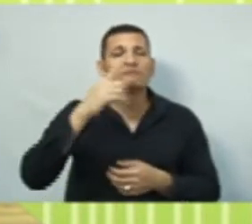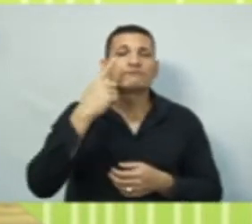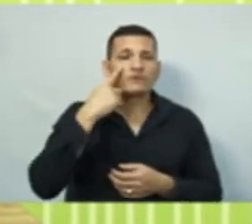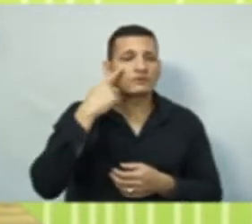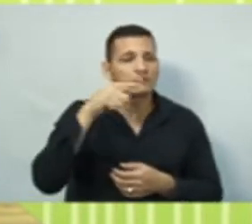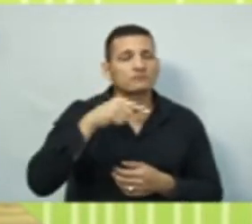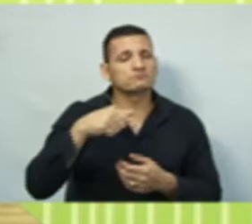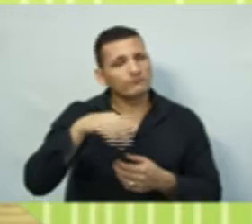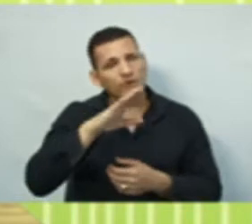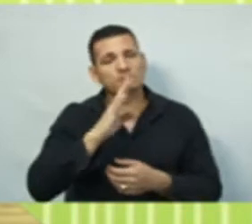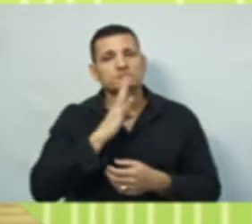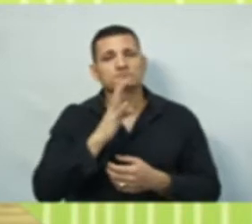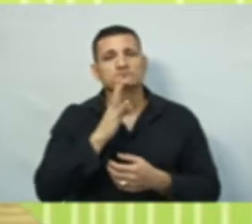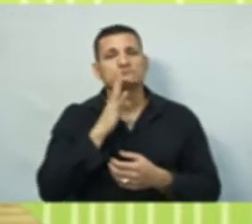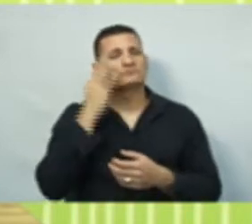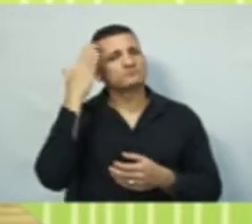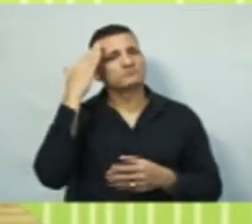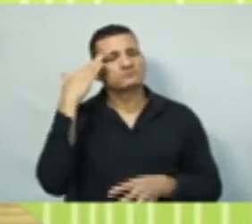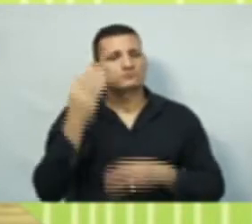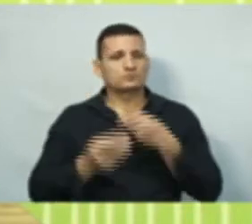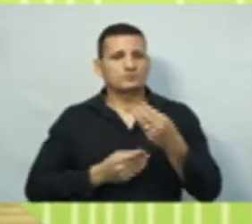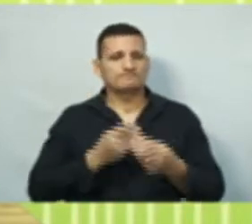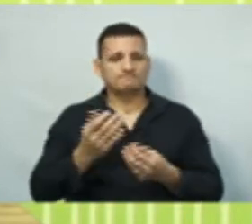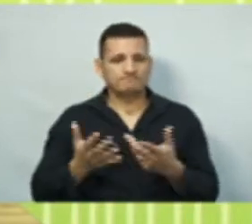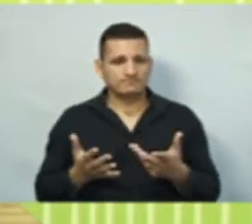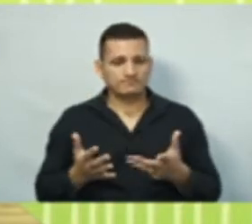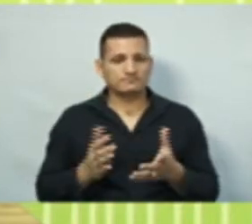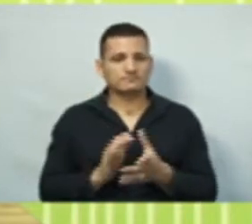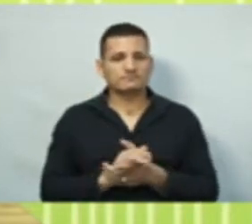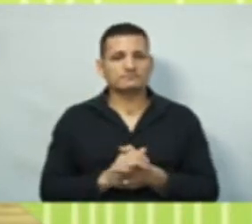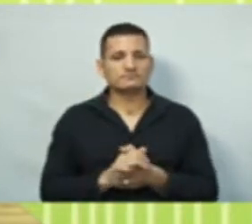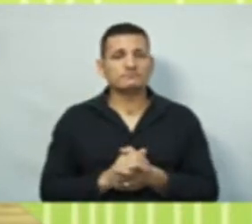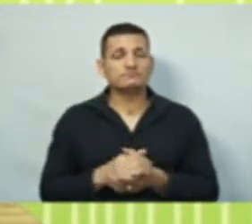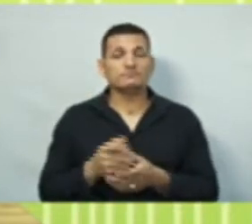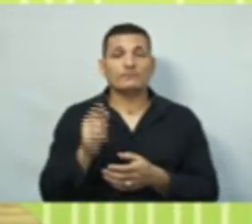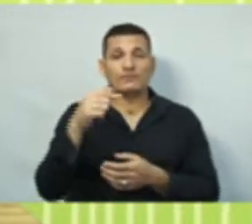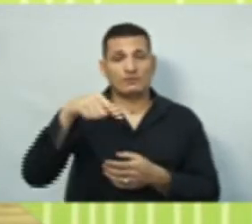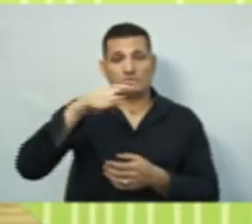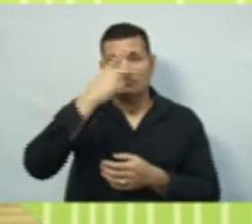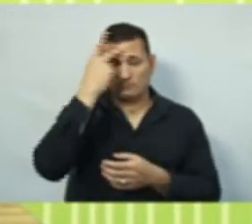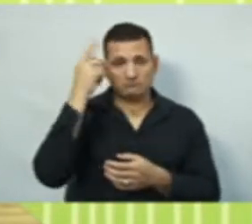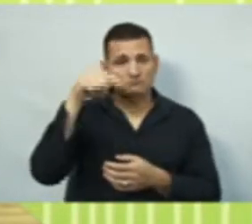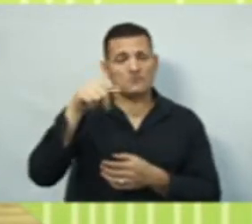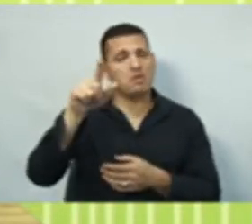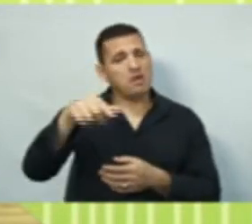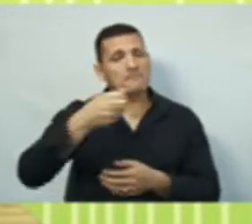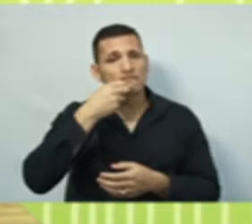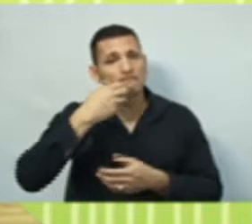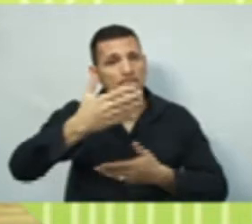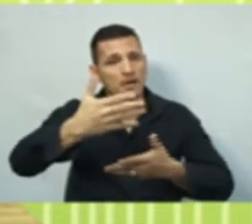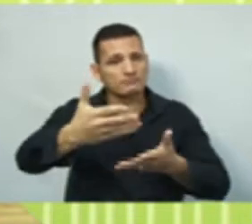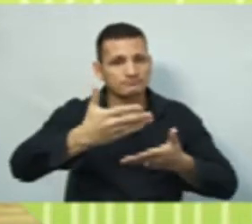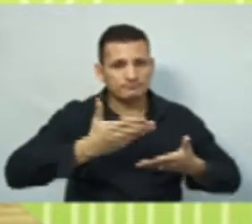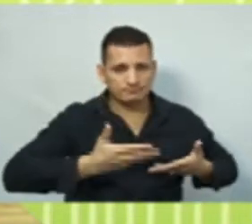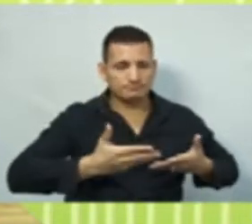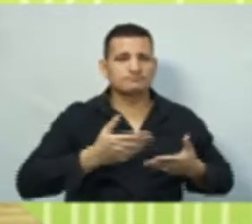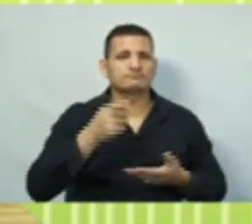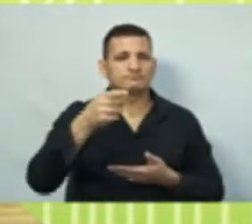Vamos conhecer, vamos saber como é. E geralmente essas pessoas, elas são bem receptivas.